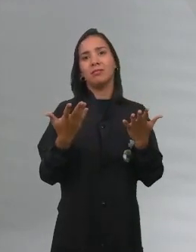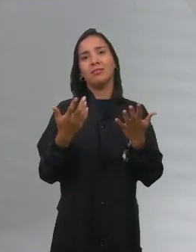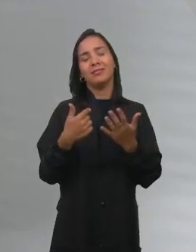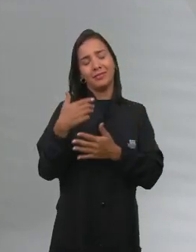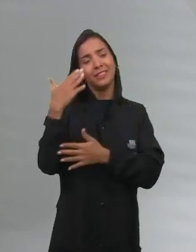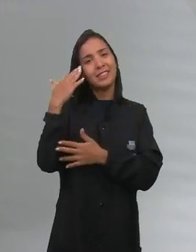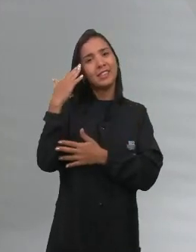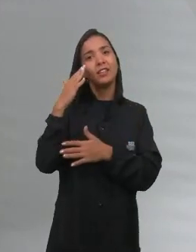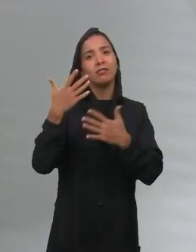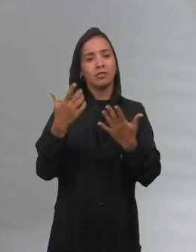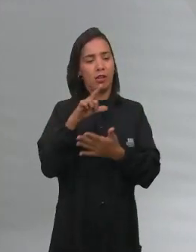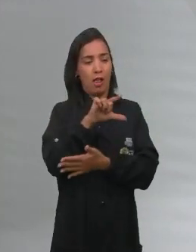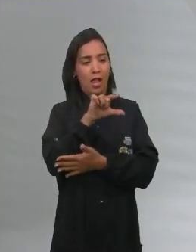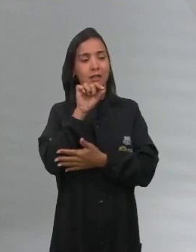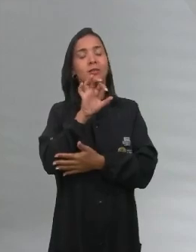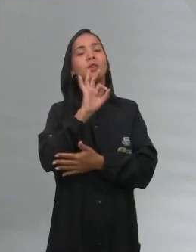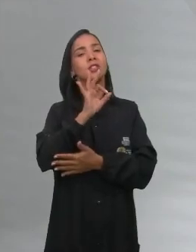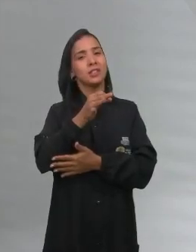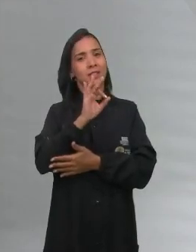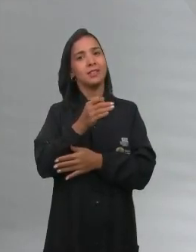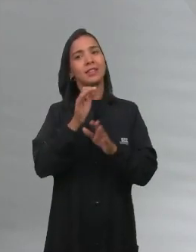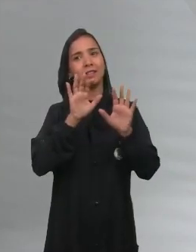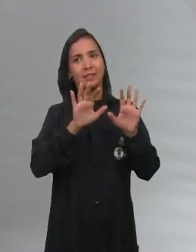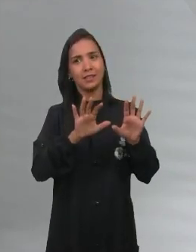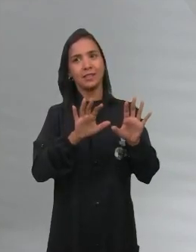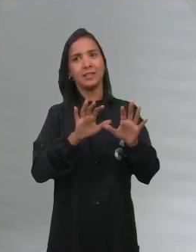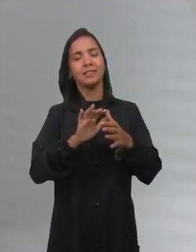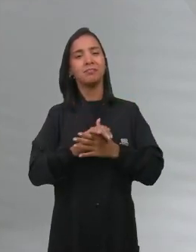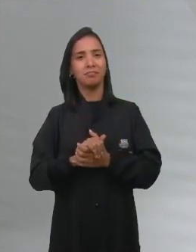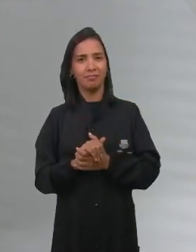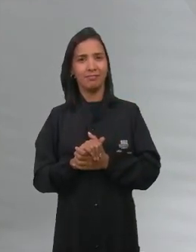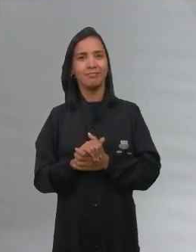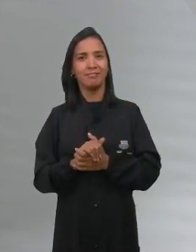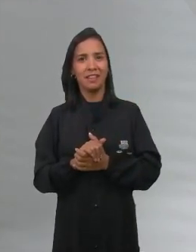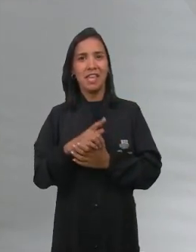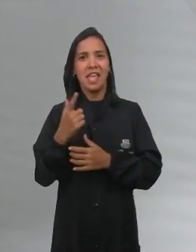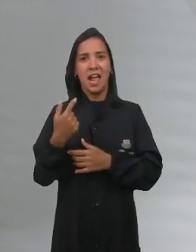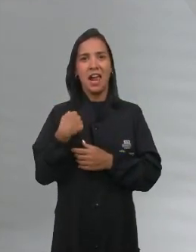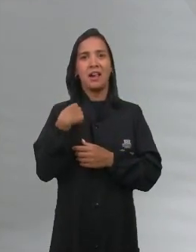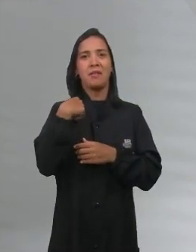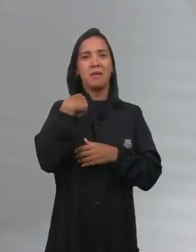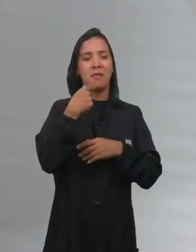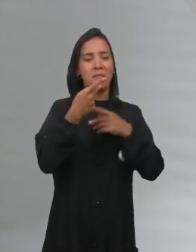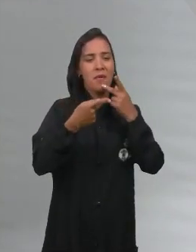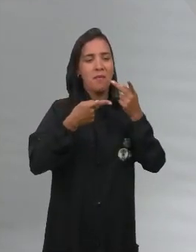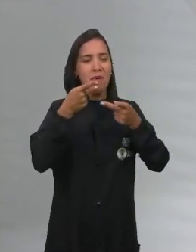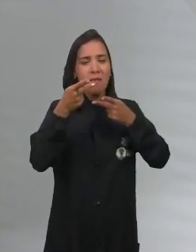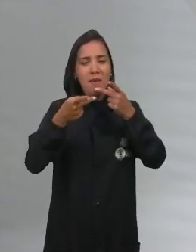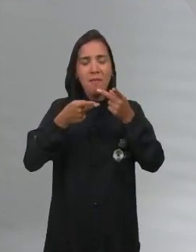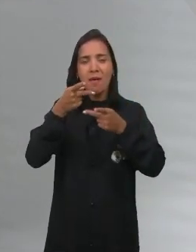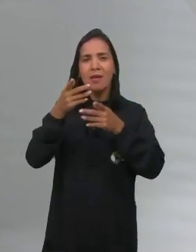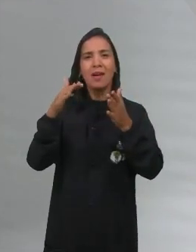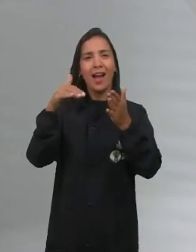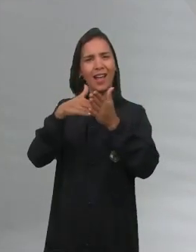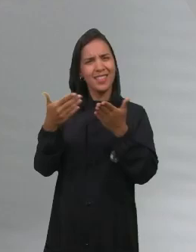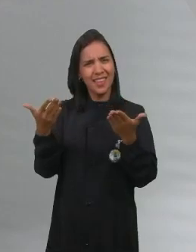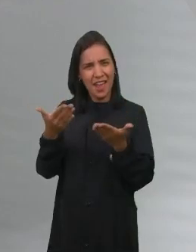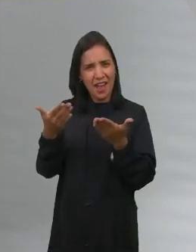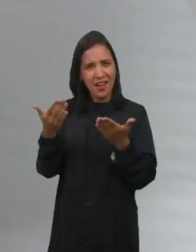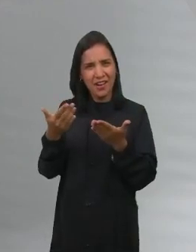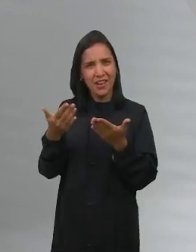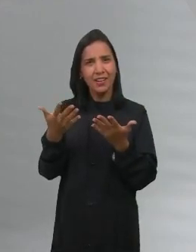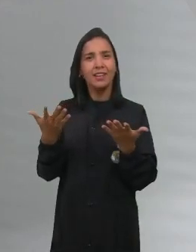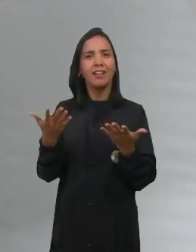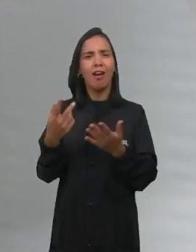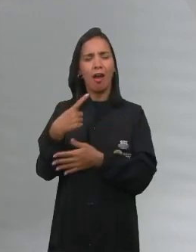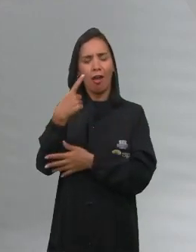nossa resposta da questão. A senhora deu essa volta todinha para chegar nisso aqui. Olha, quando a senhora estava